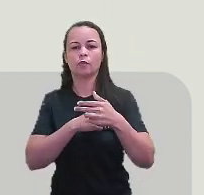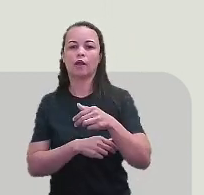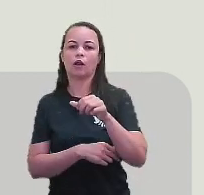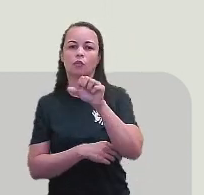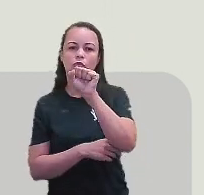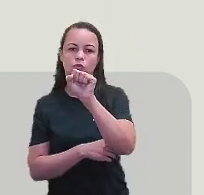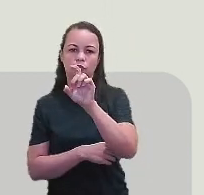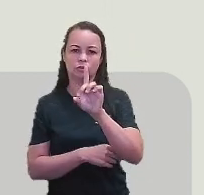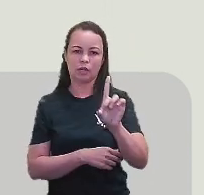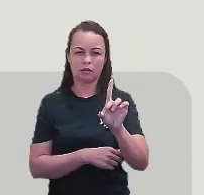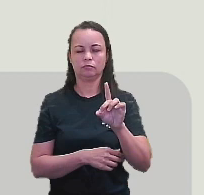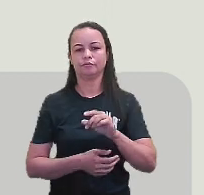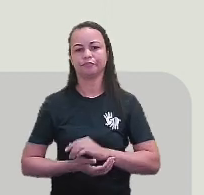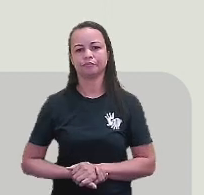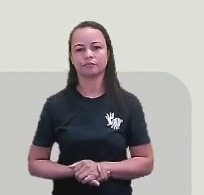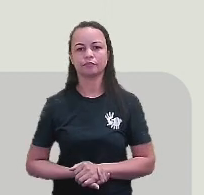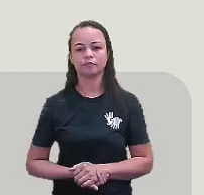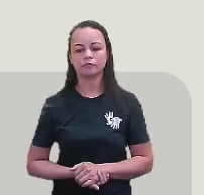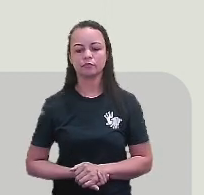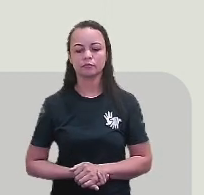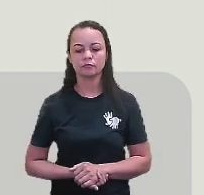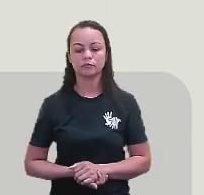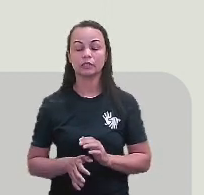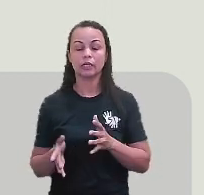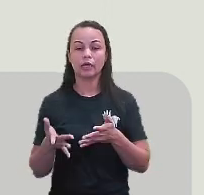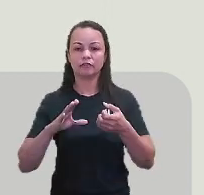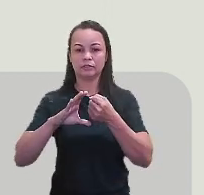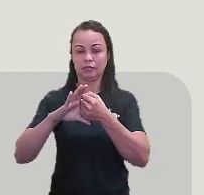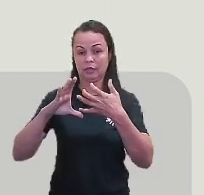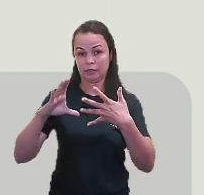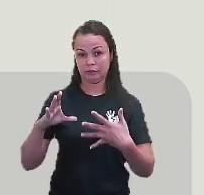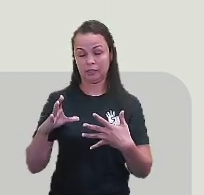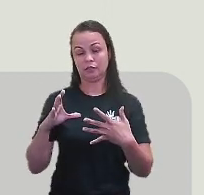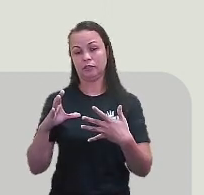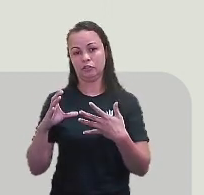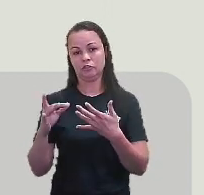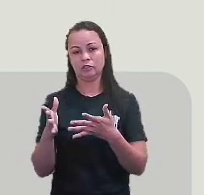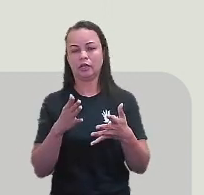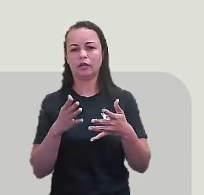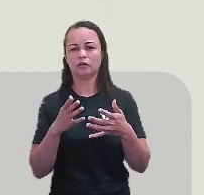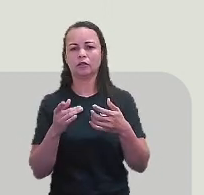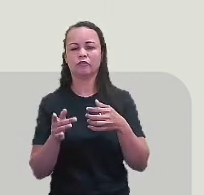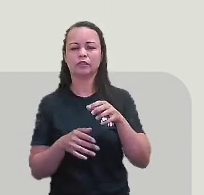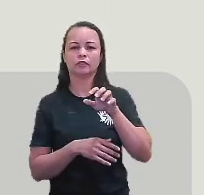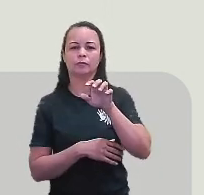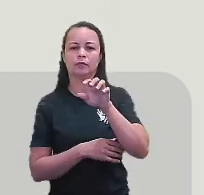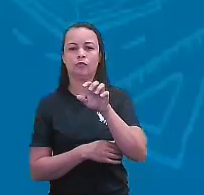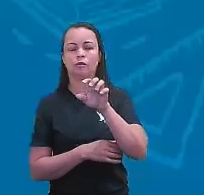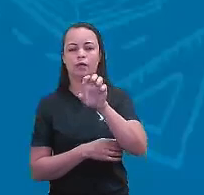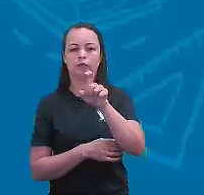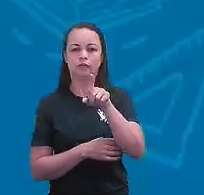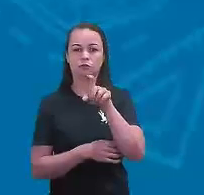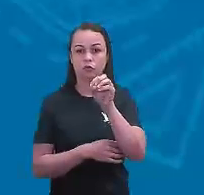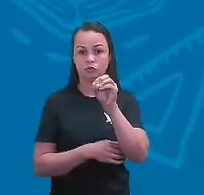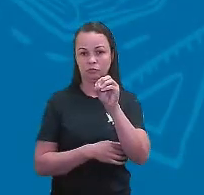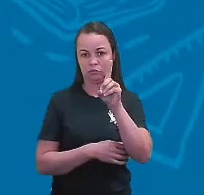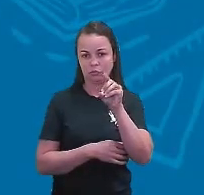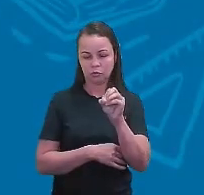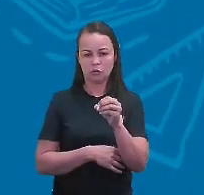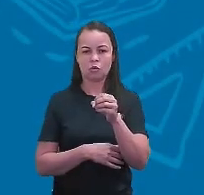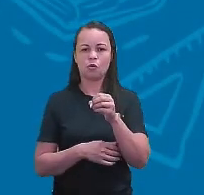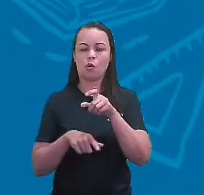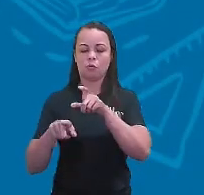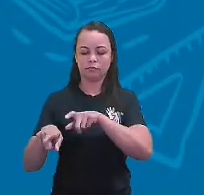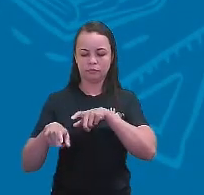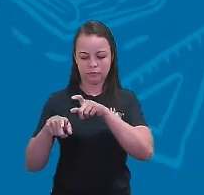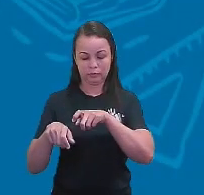Vou explicar melhor para vocês. Aí a gente vai se caracterizar pelo êxodo rural. Então, a partir do